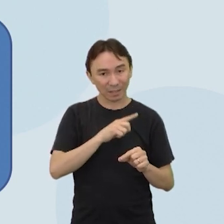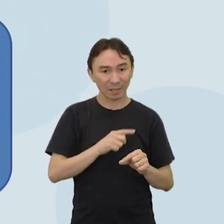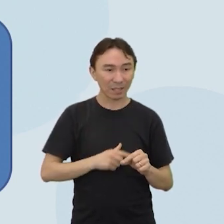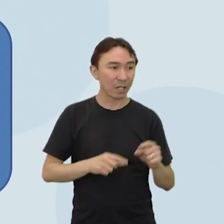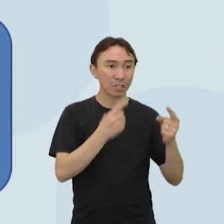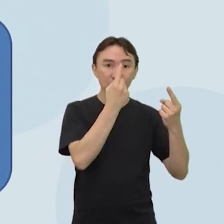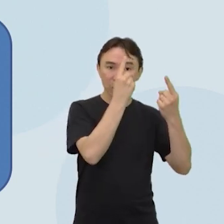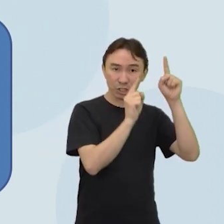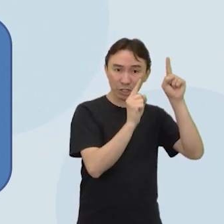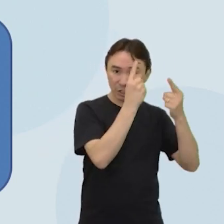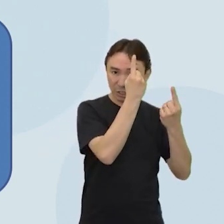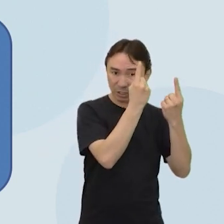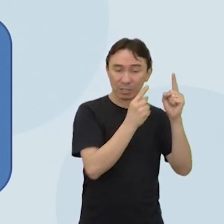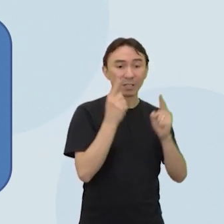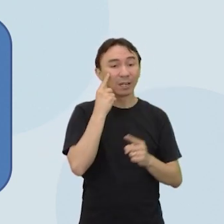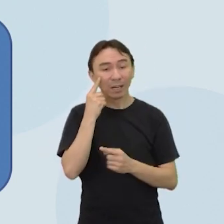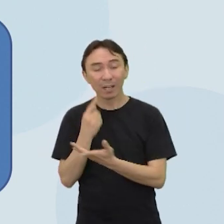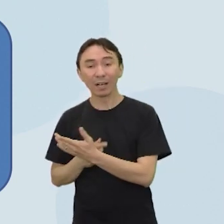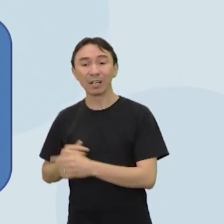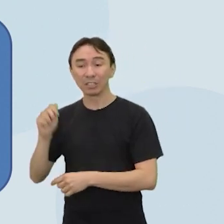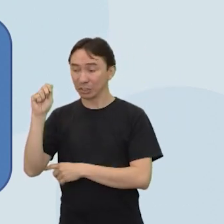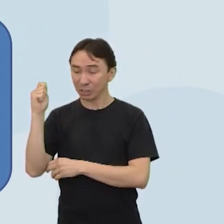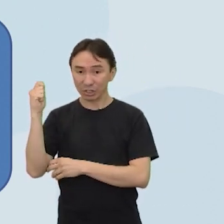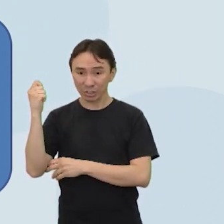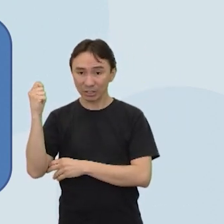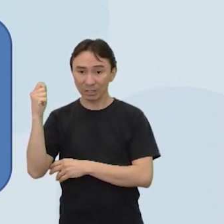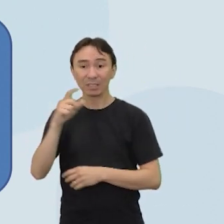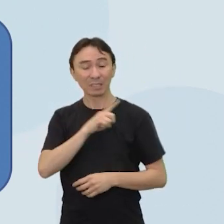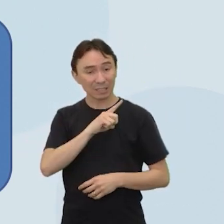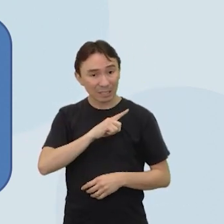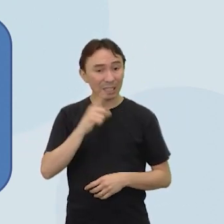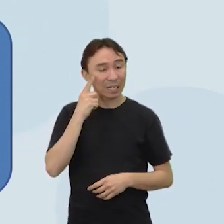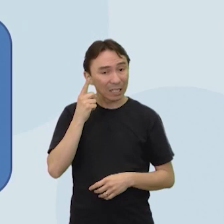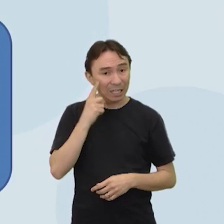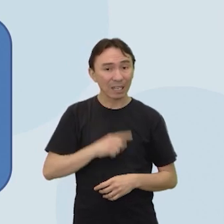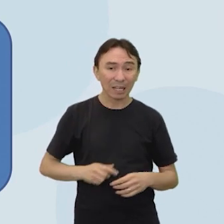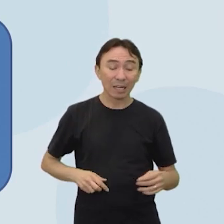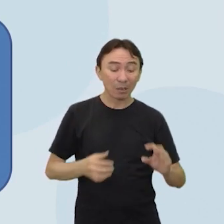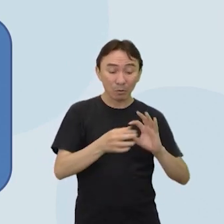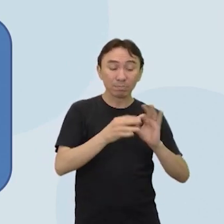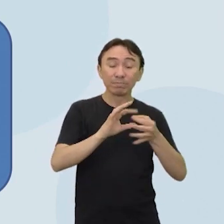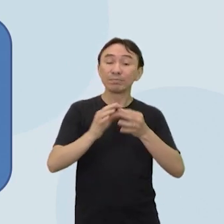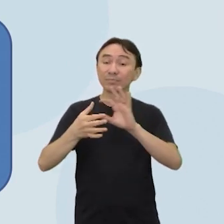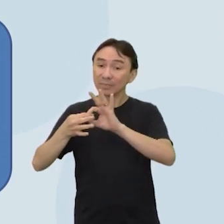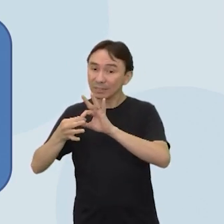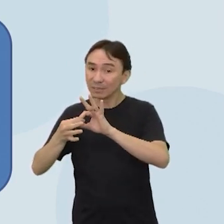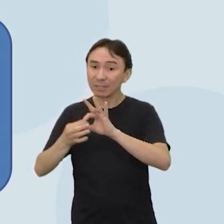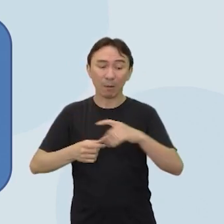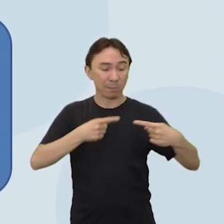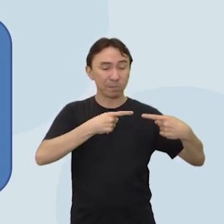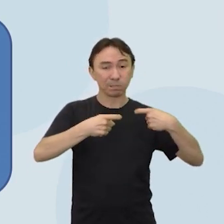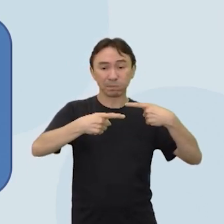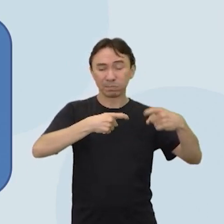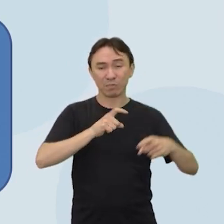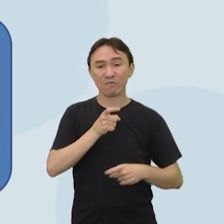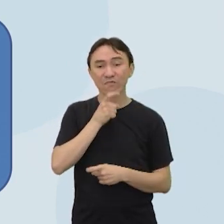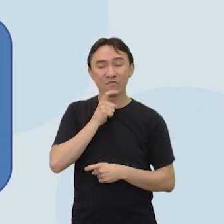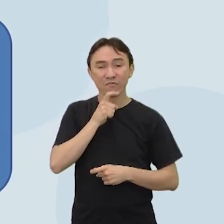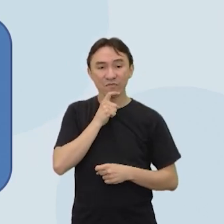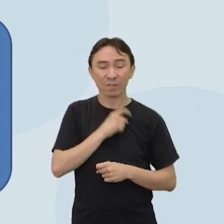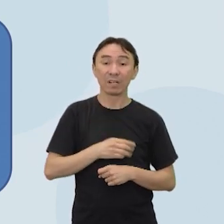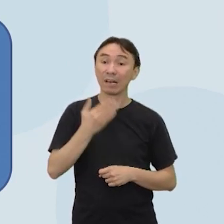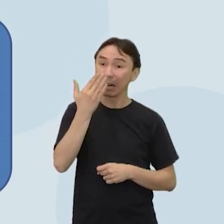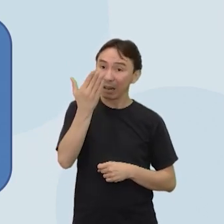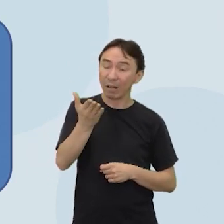Chile quanto da Argentina, no contexto da Guerra Fria, quando os Estados Unidos transformaram a América